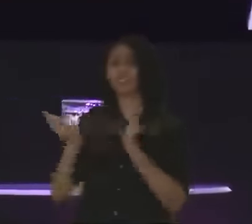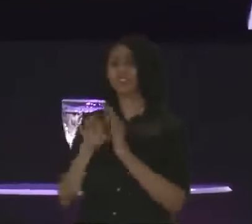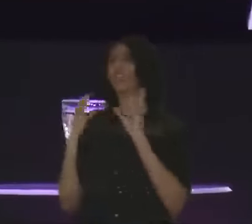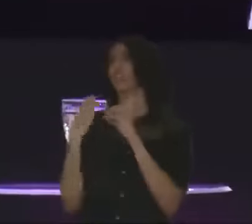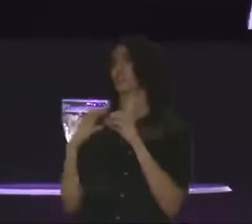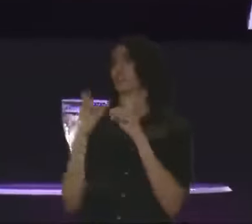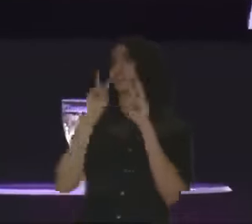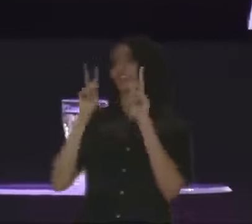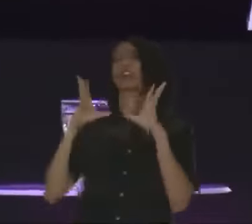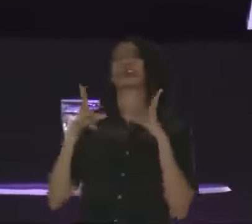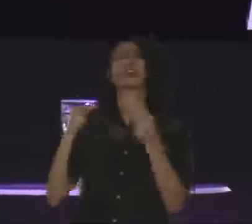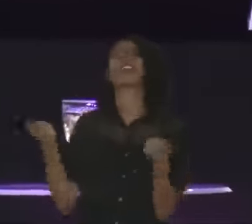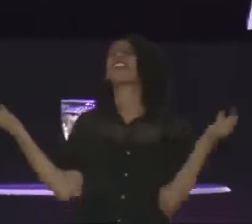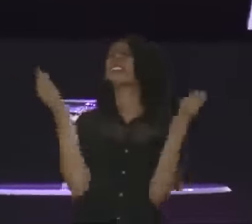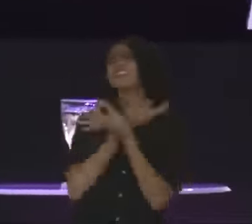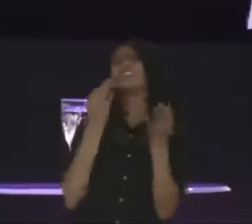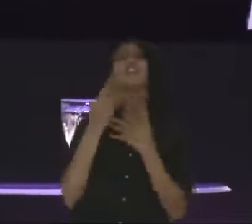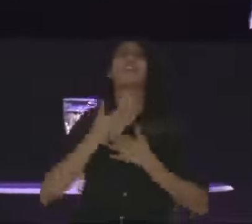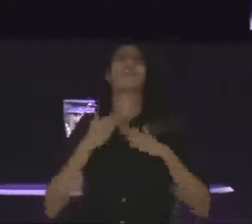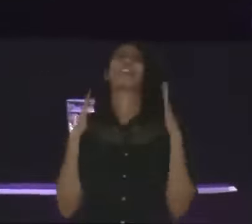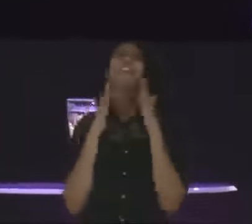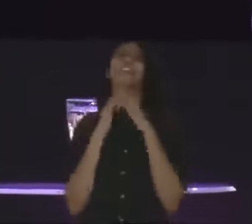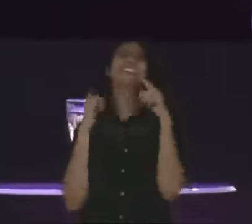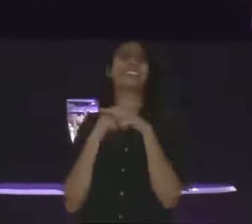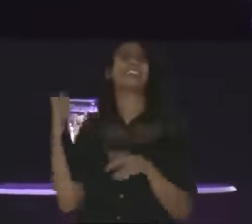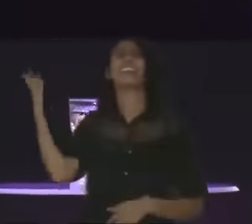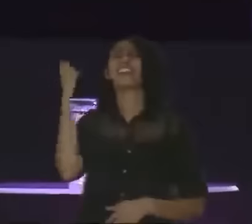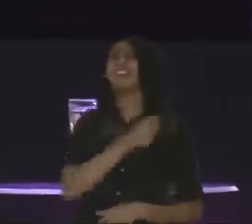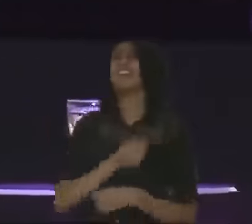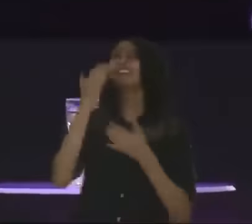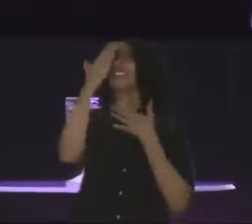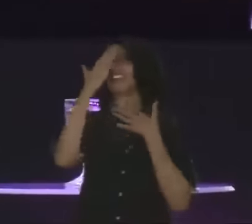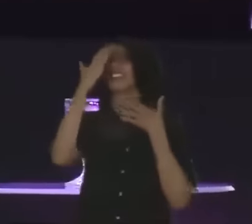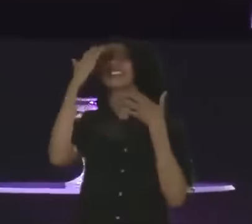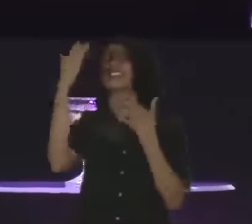assistir igreja é maravilhosa